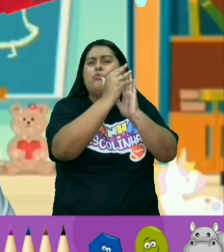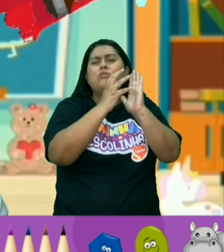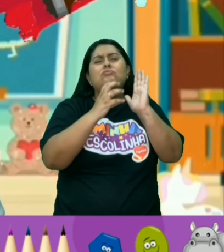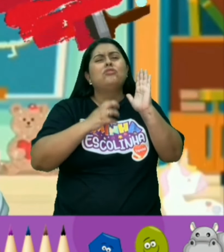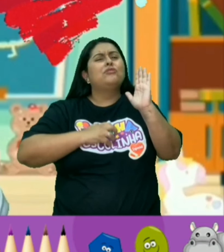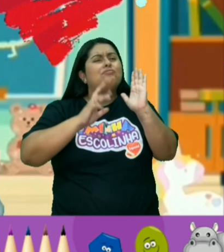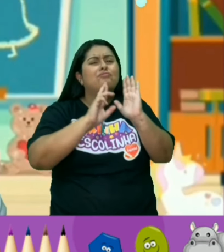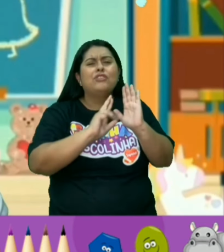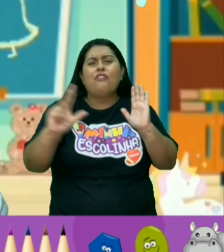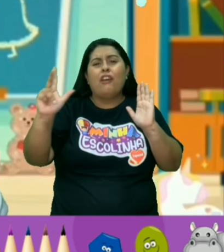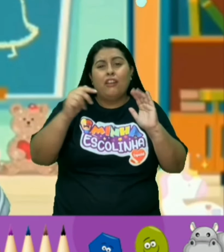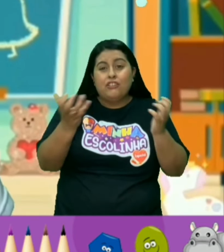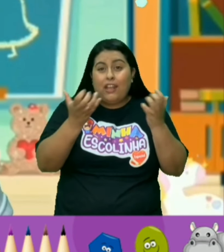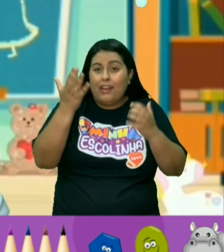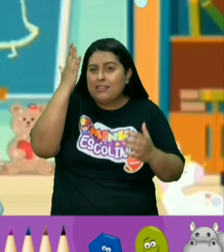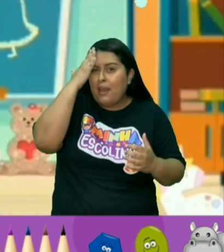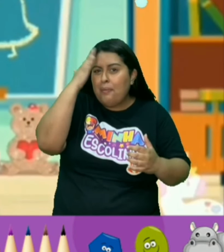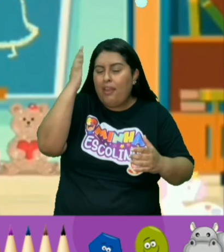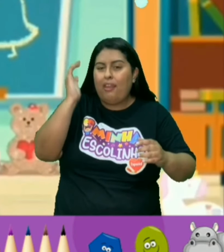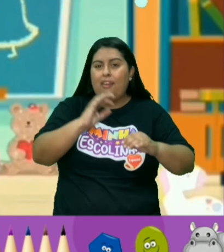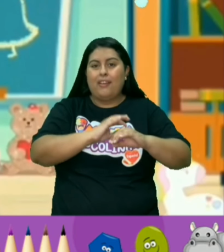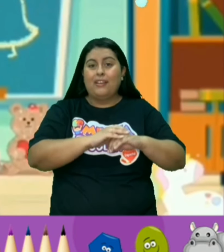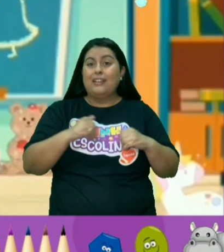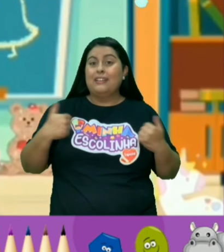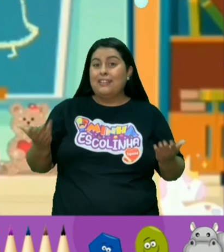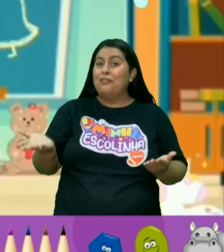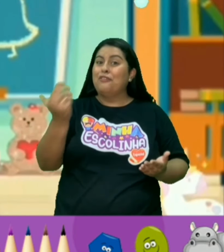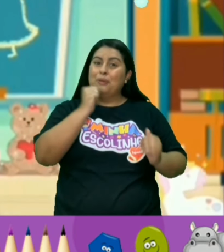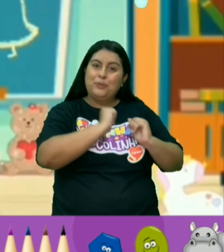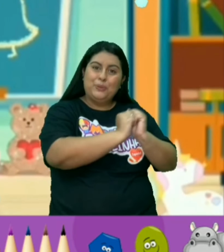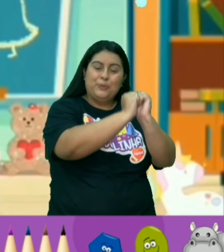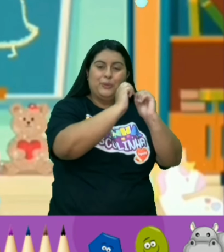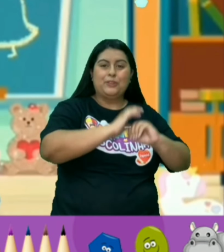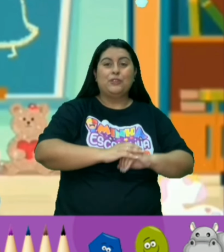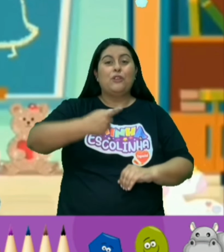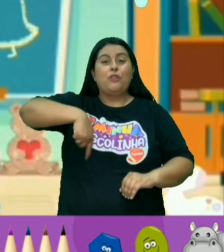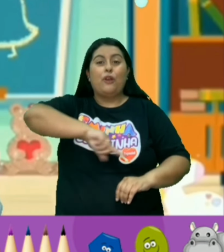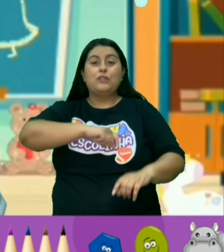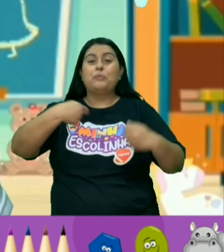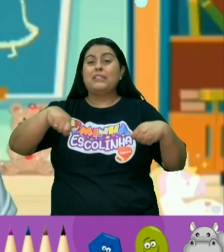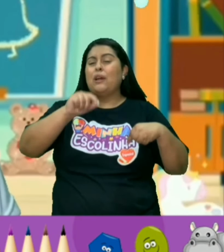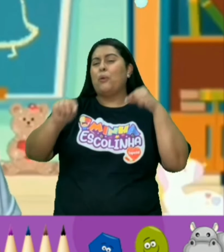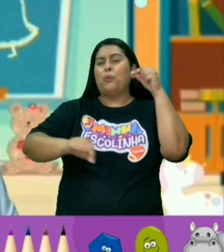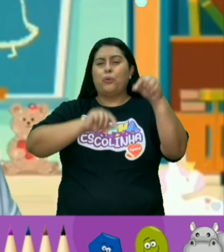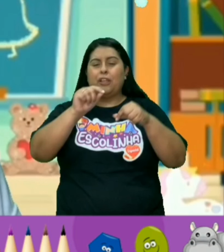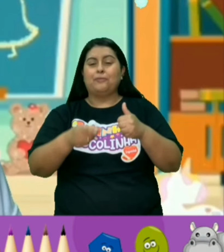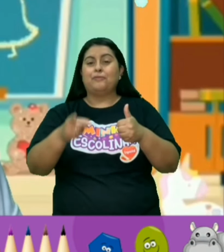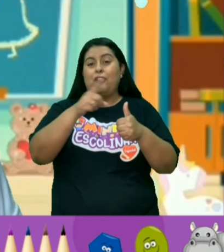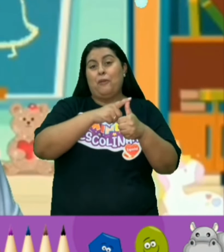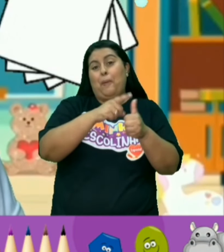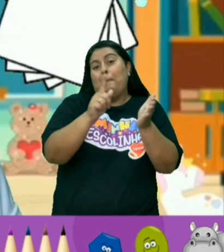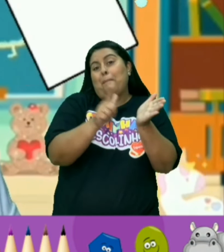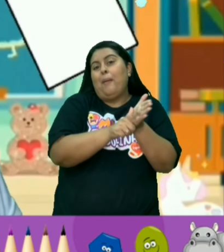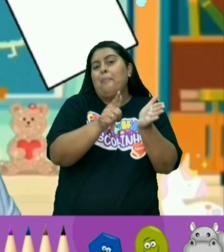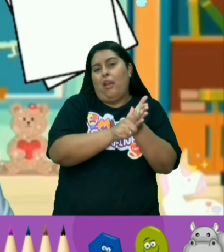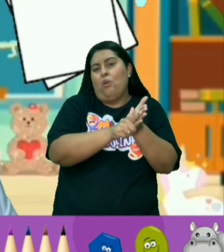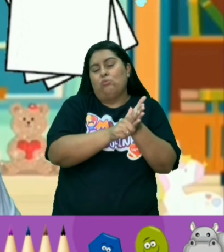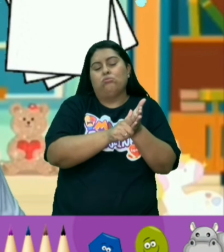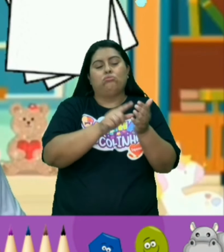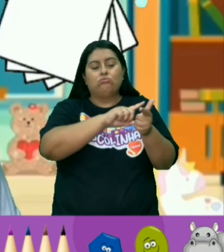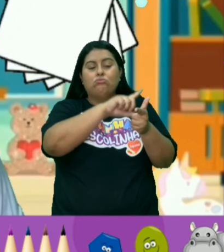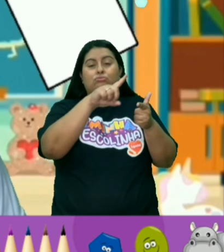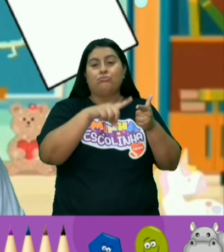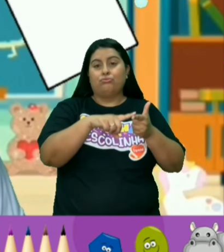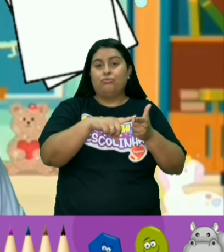super diferente vocês querem saber então vem comigo nós vamos precisar de